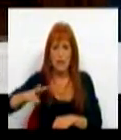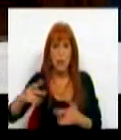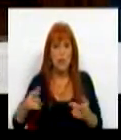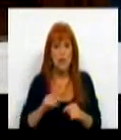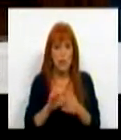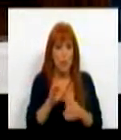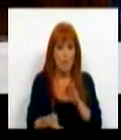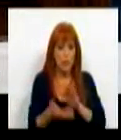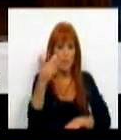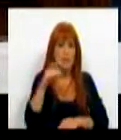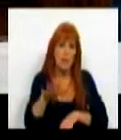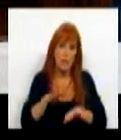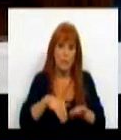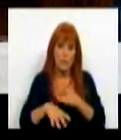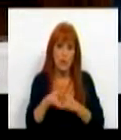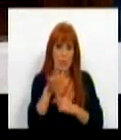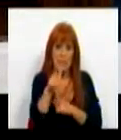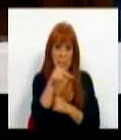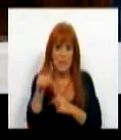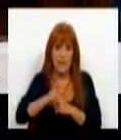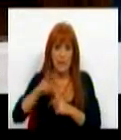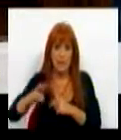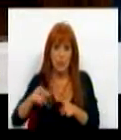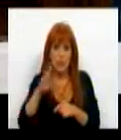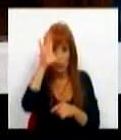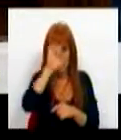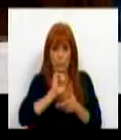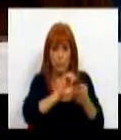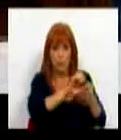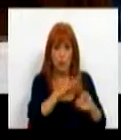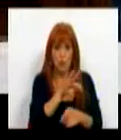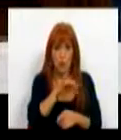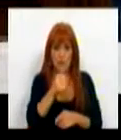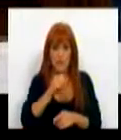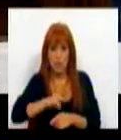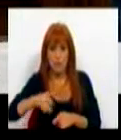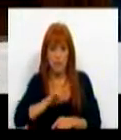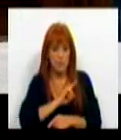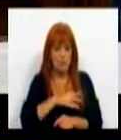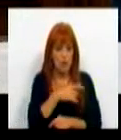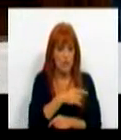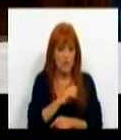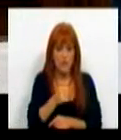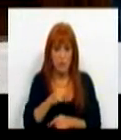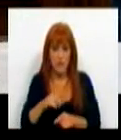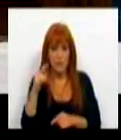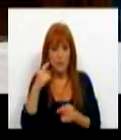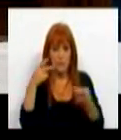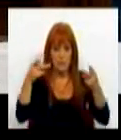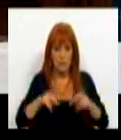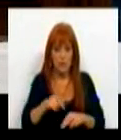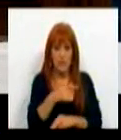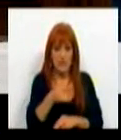o aumento de capital, como é que foi? Foi 1.100 públicos e 450 privados, e deixem logo 150 públicos para